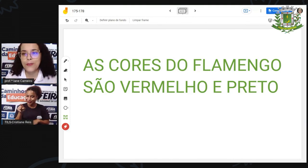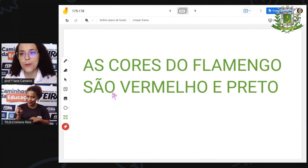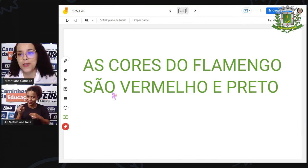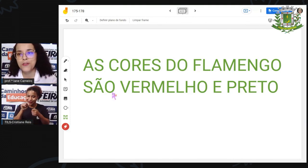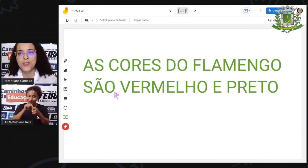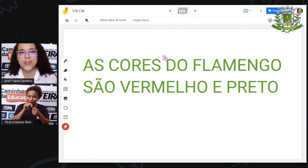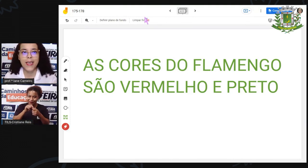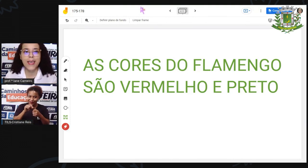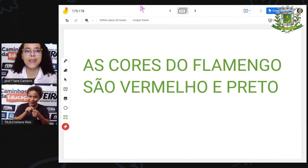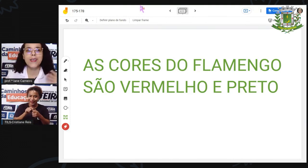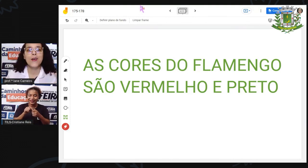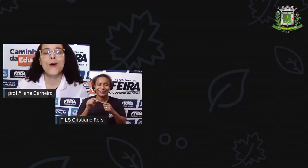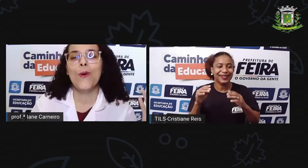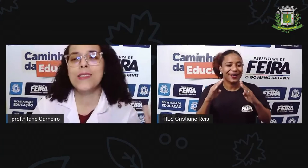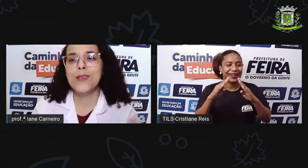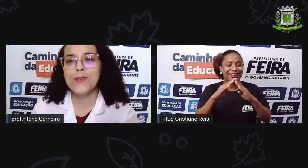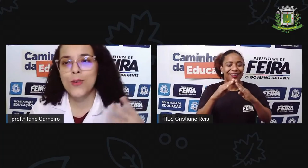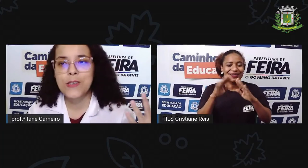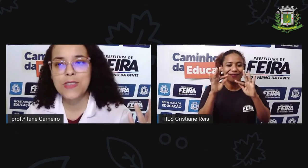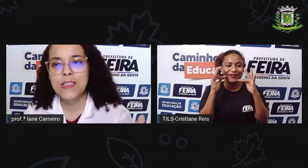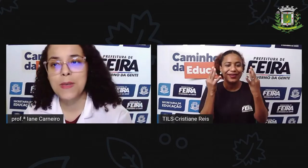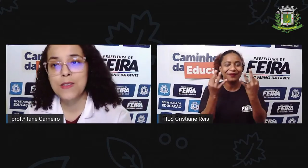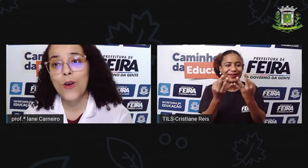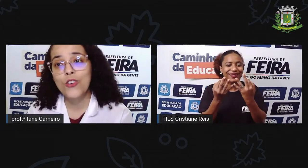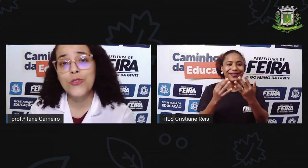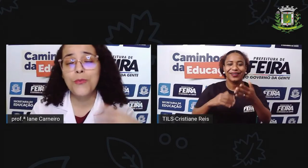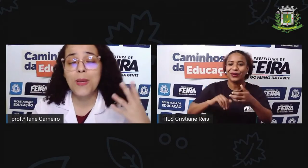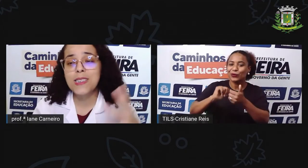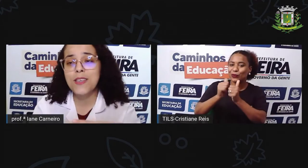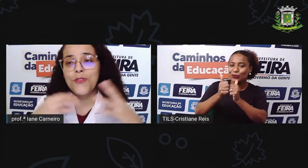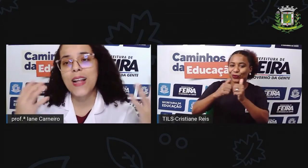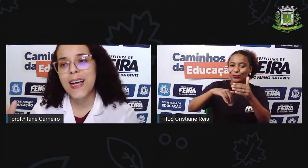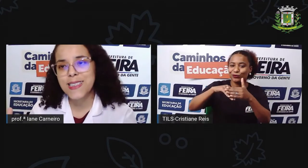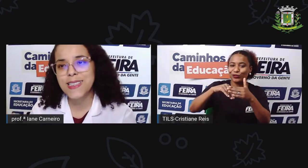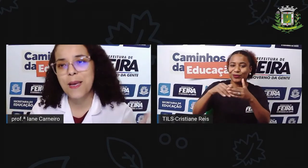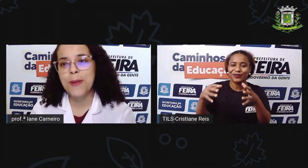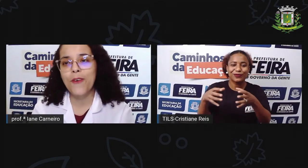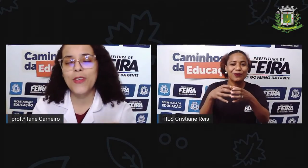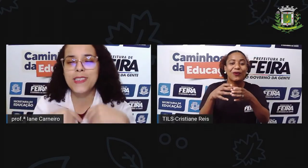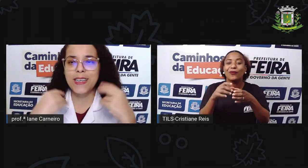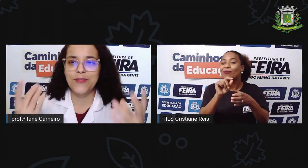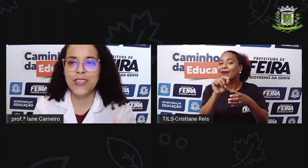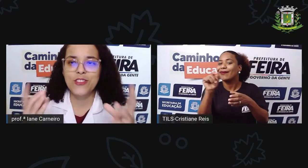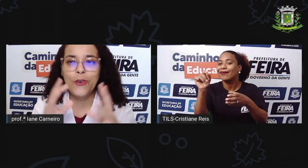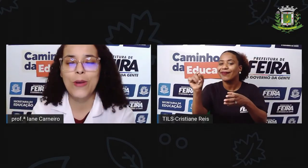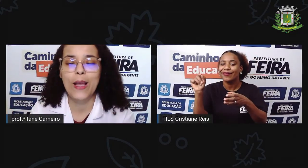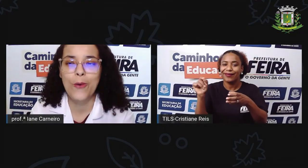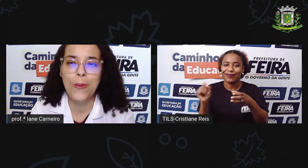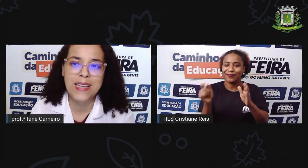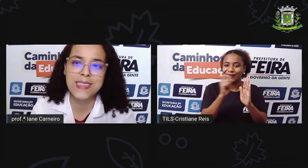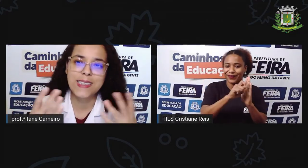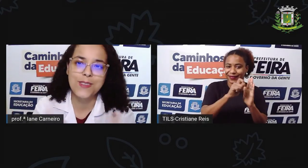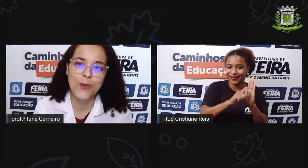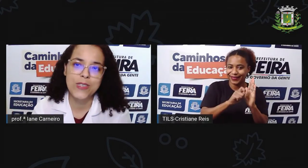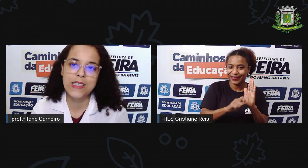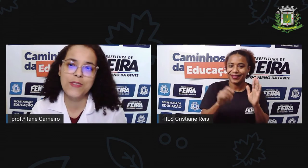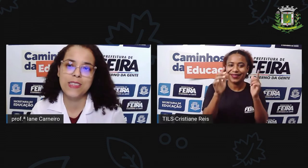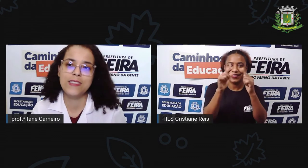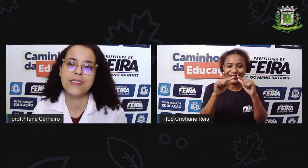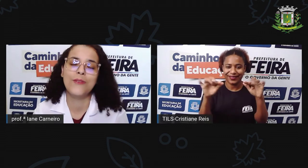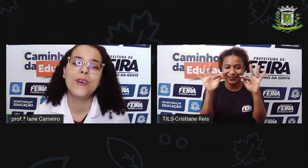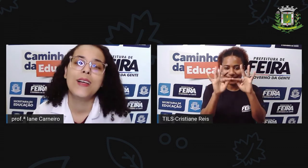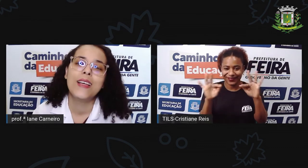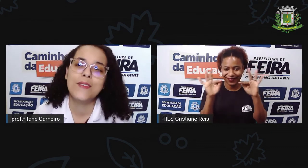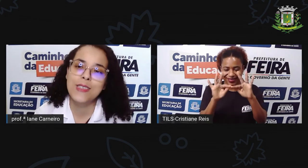time da família de vocês. Quais são as cores que vocês mais gostam e pensem em frases, né, para escrever com base nessas cores que